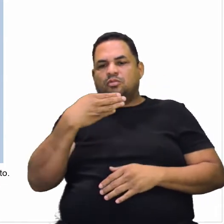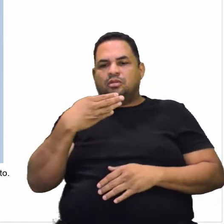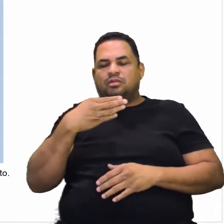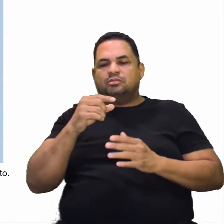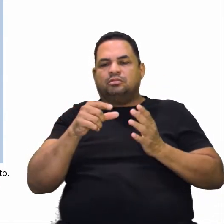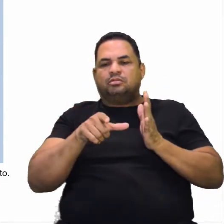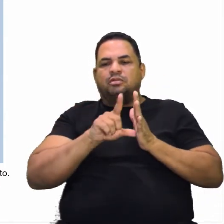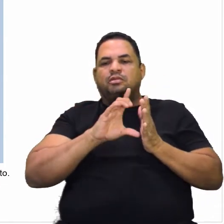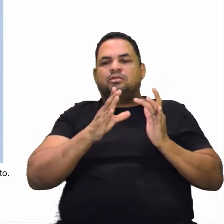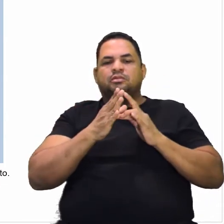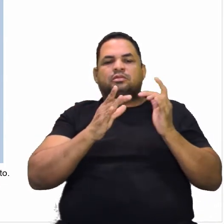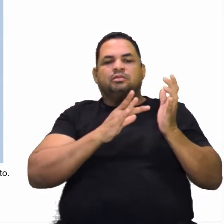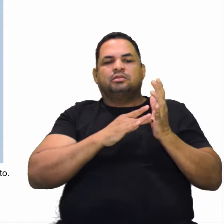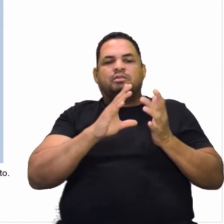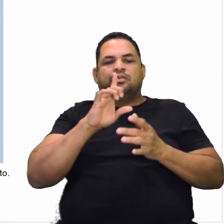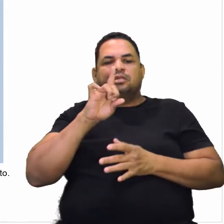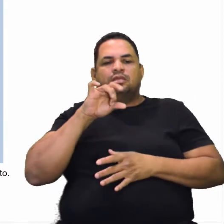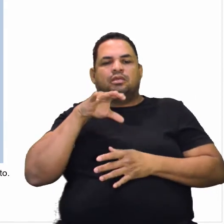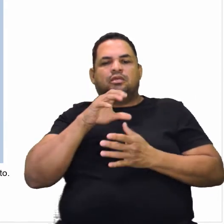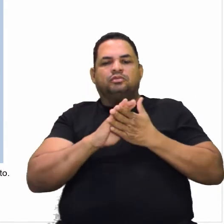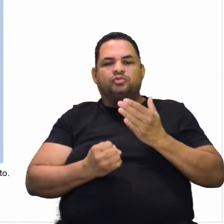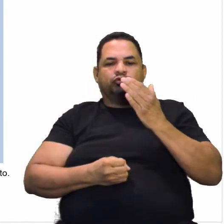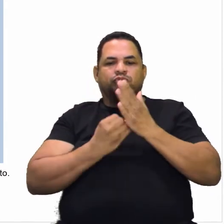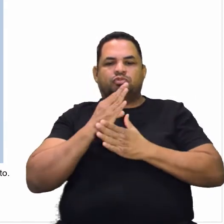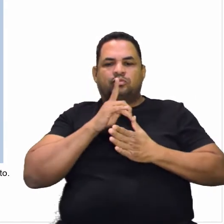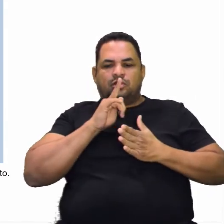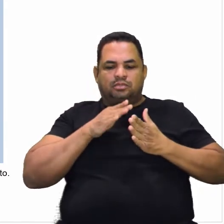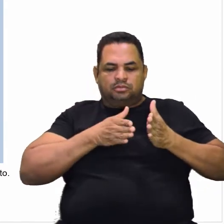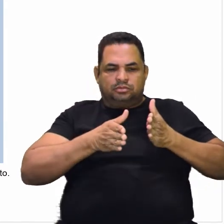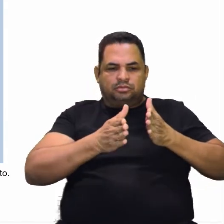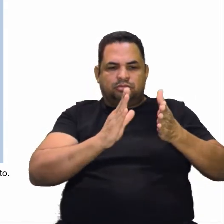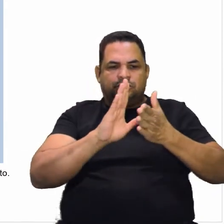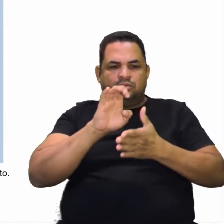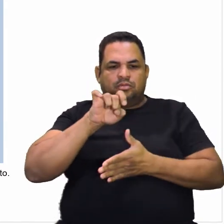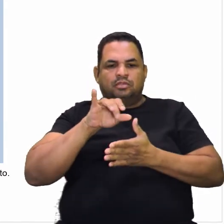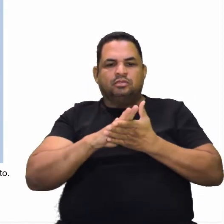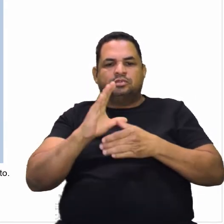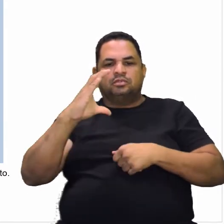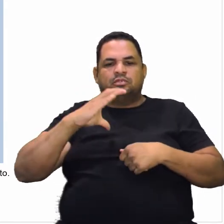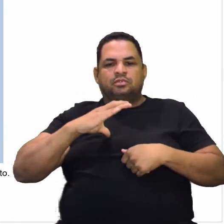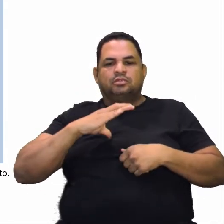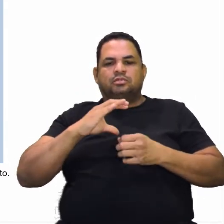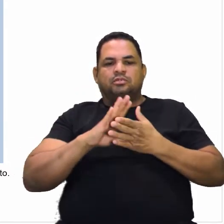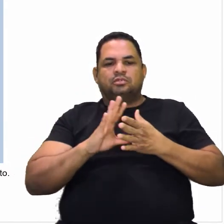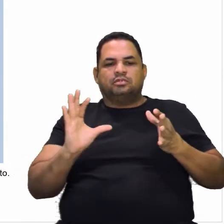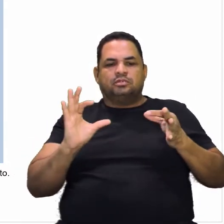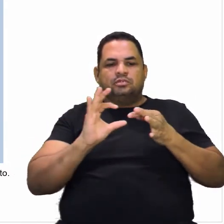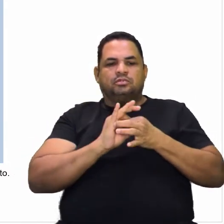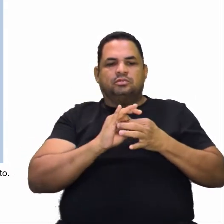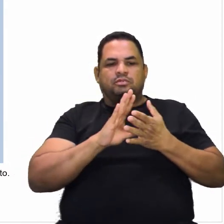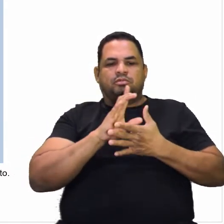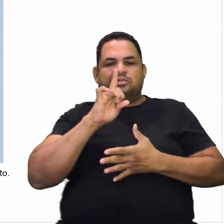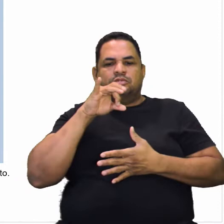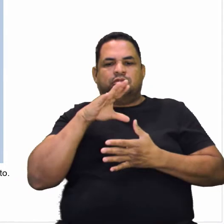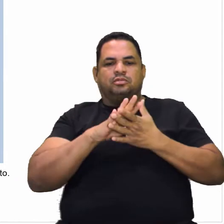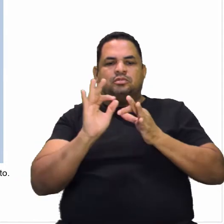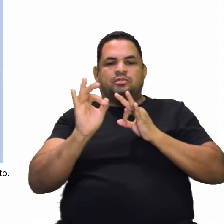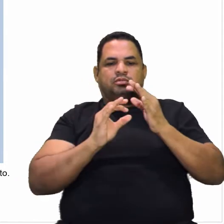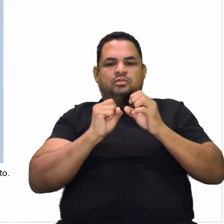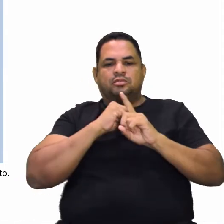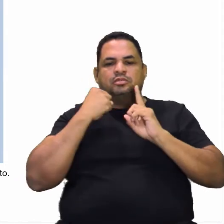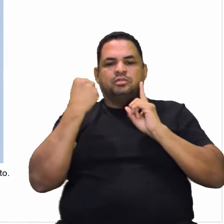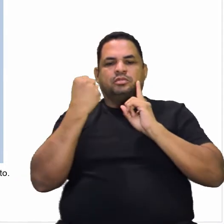Lacônia surgiu à margem do rio Emotas, e a cidade foi a união das tribos dórias, formando uma